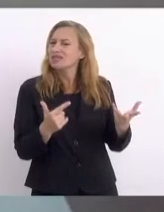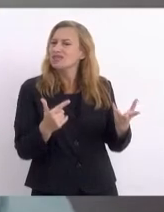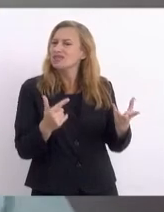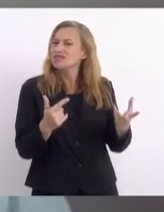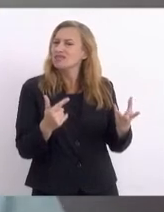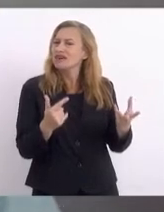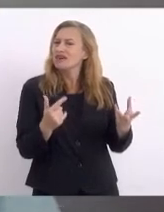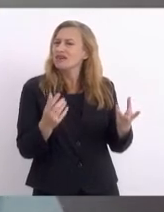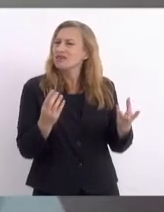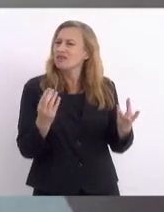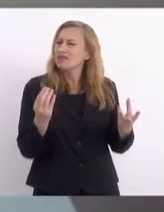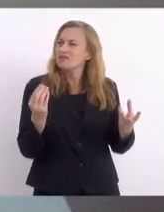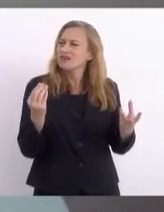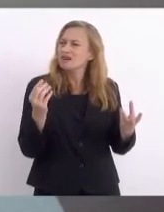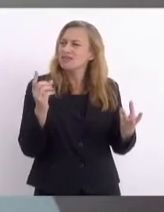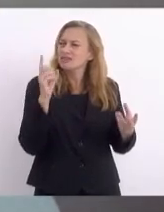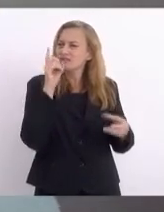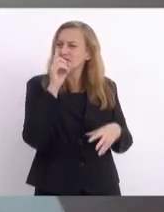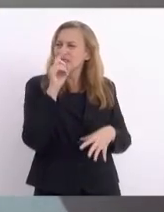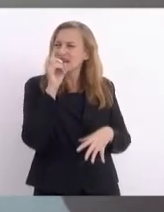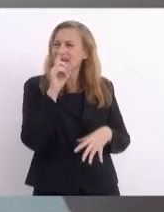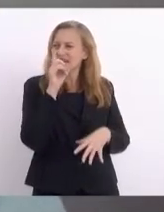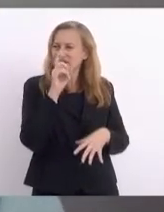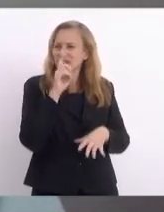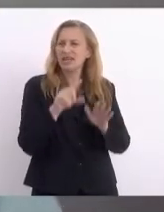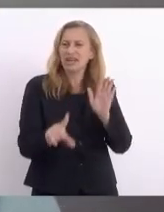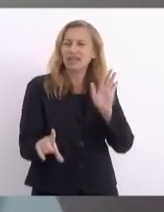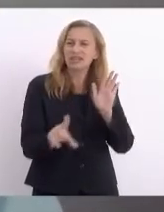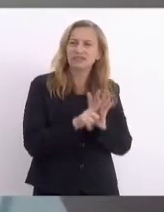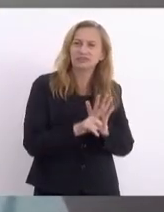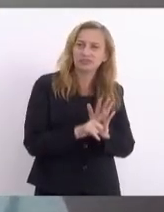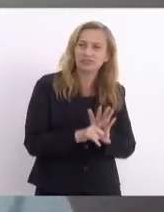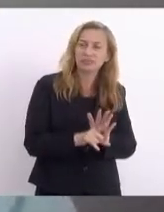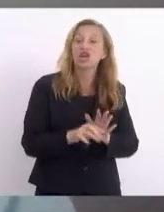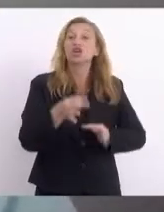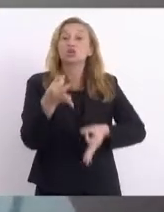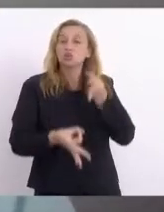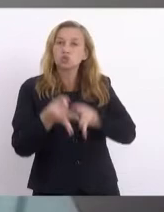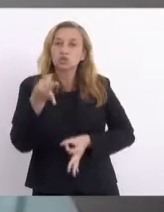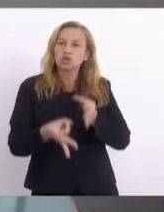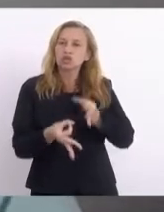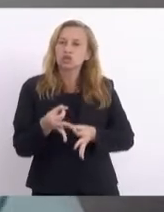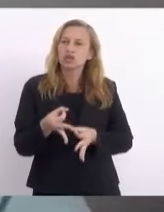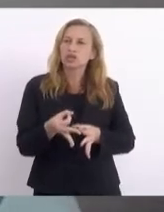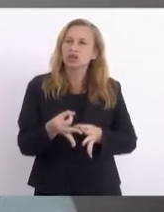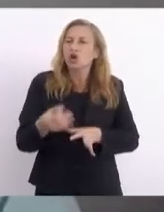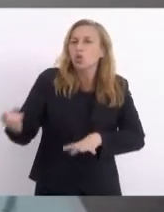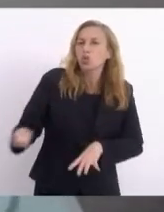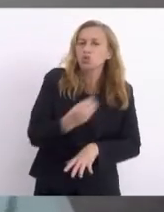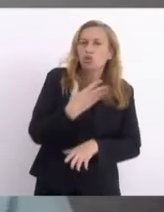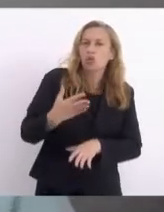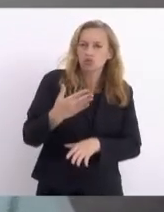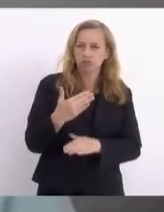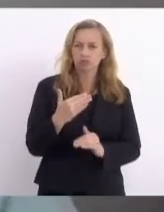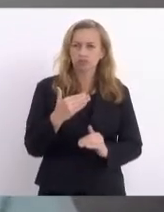fragilidades legais, para que a gente não tenha leis que depois vão ser derrubadas na justiça e vão colocar o novo processo de definição